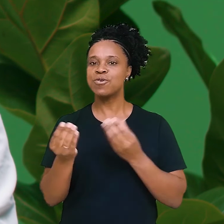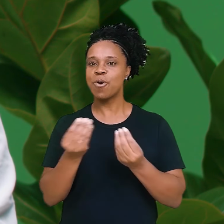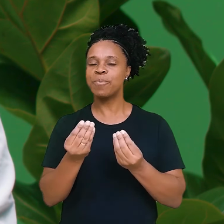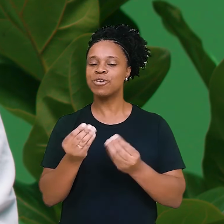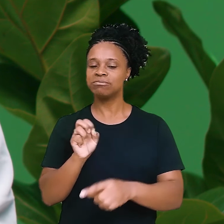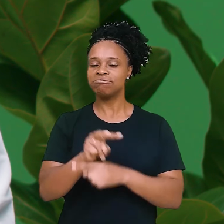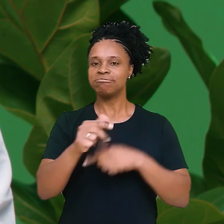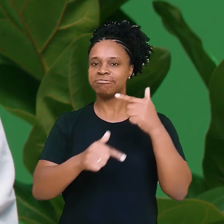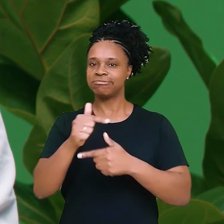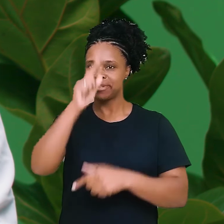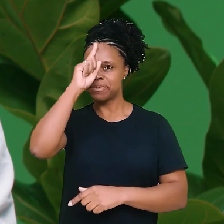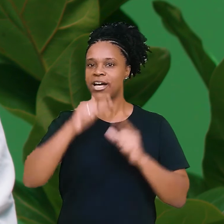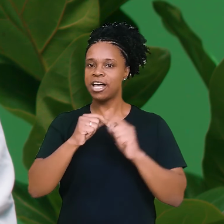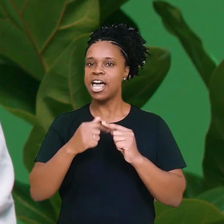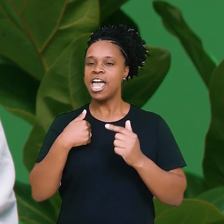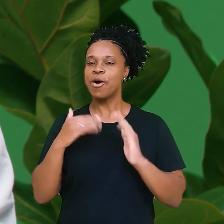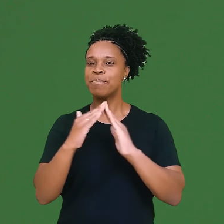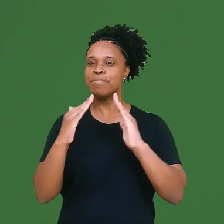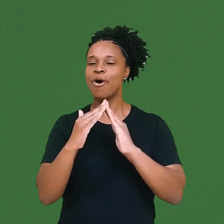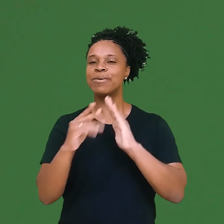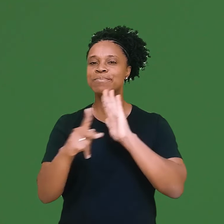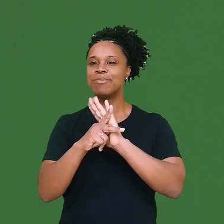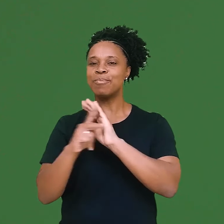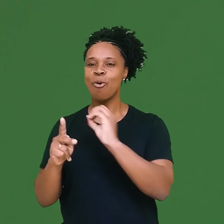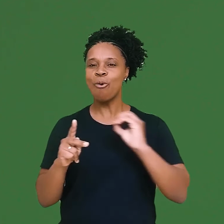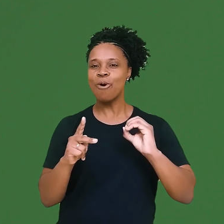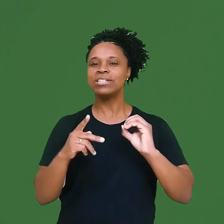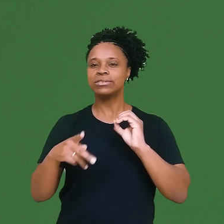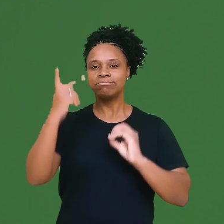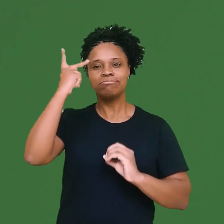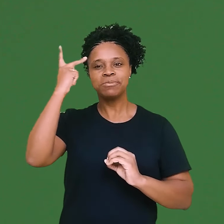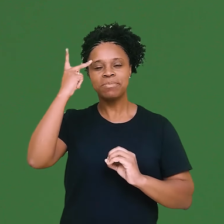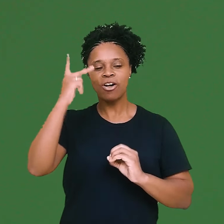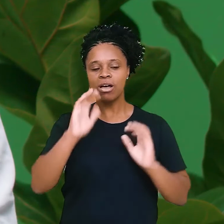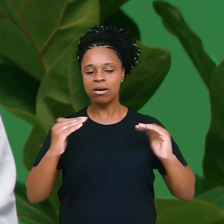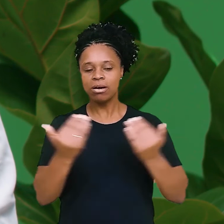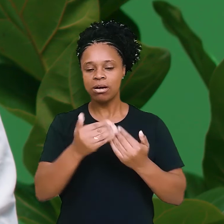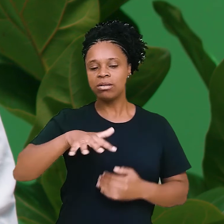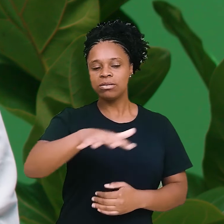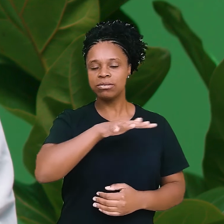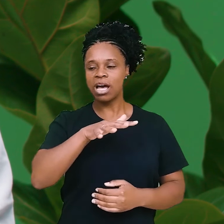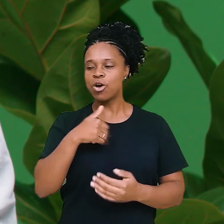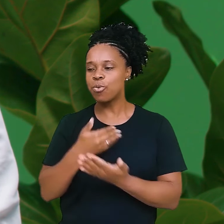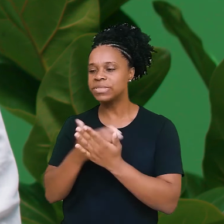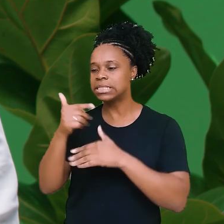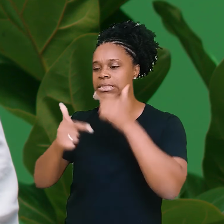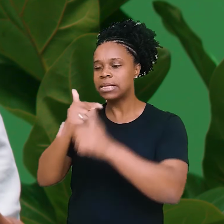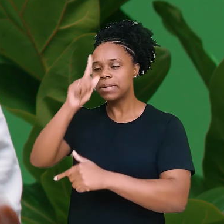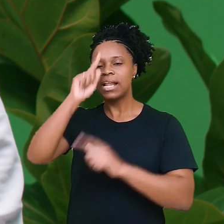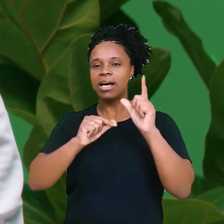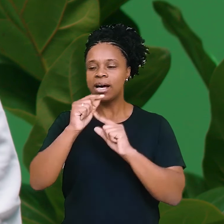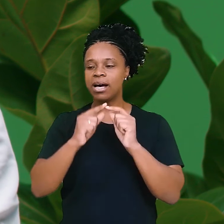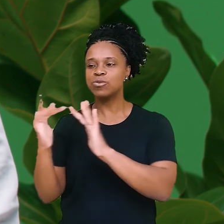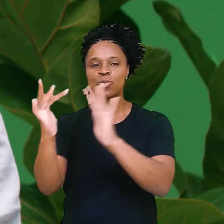mesmo com a minha entrada no Einstein. Eu sou um morador do extremo leste de São Paulo, onde eu vivi numa bolha ali. E com essa minha vinda, trabalhando